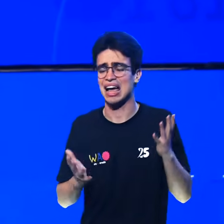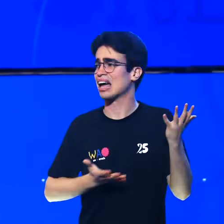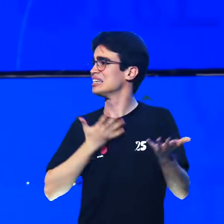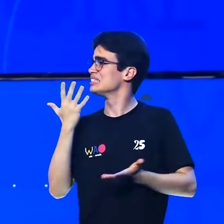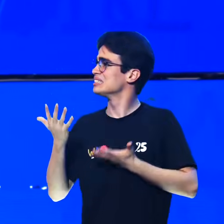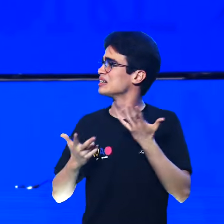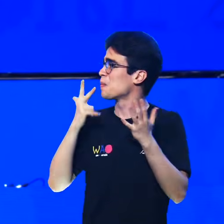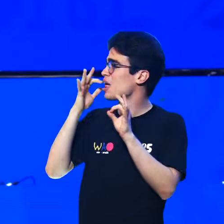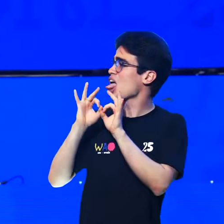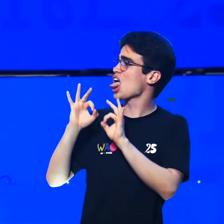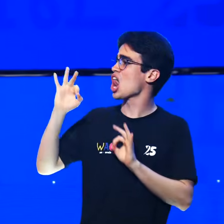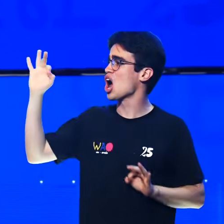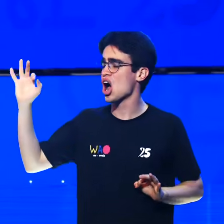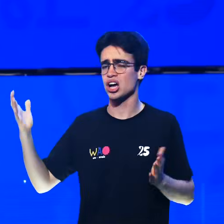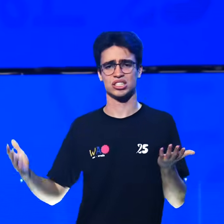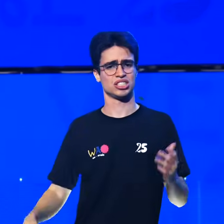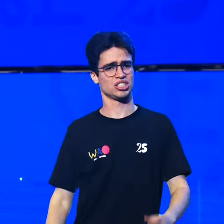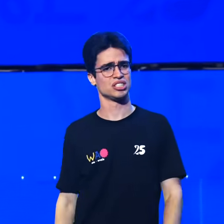Deus.